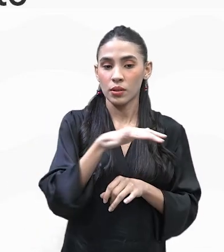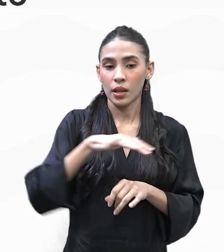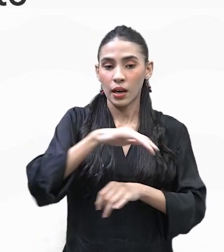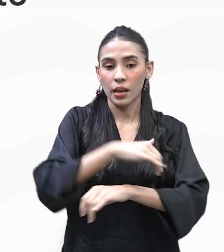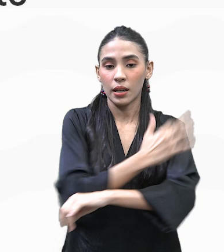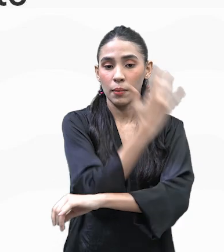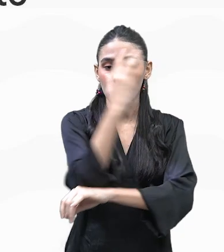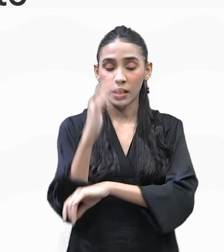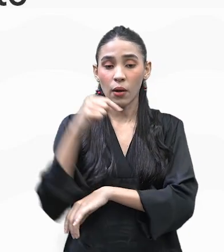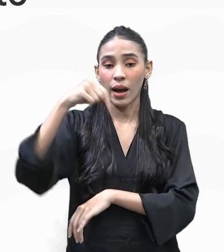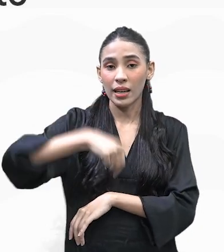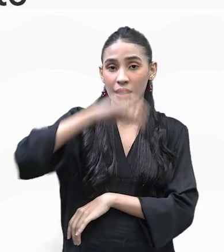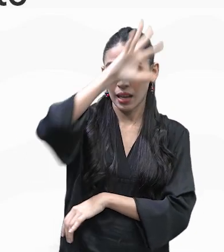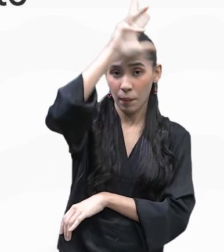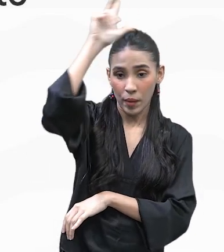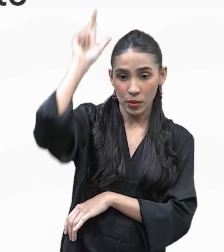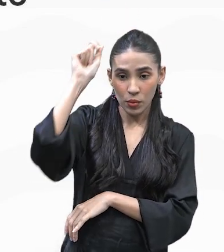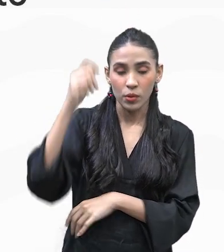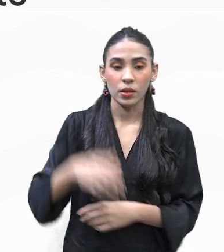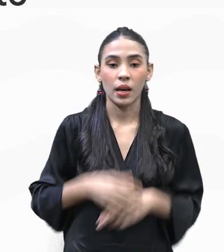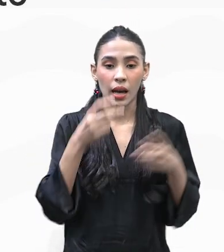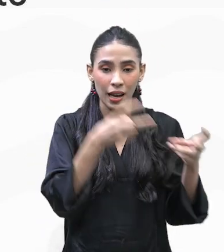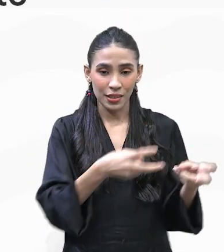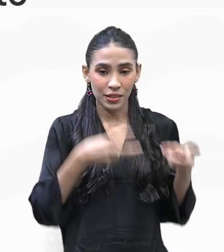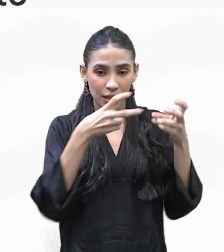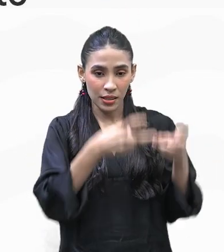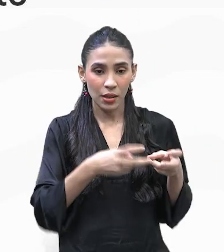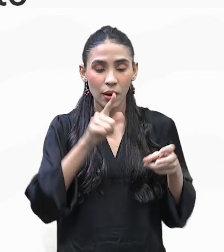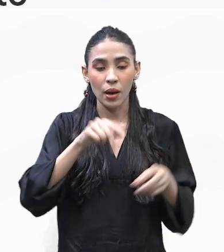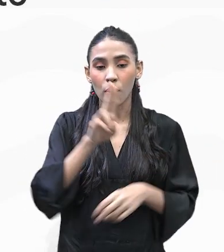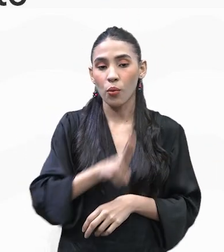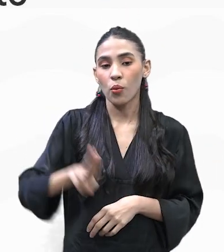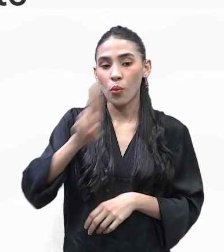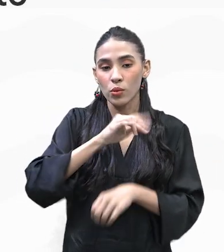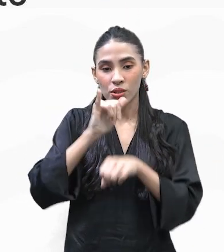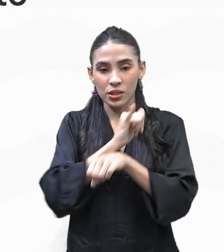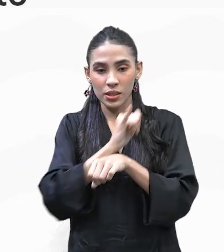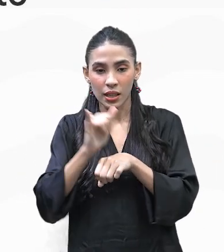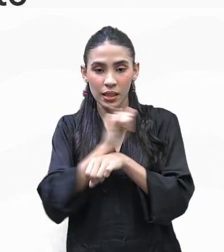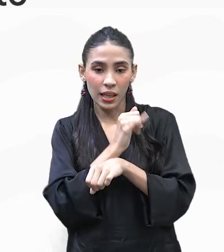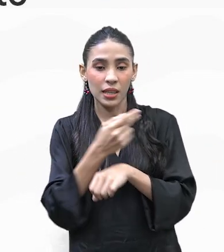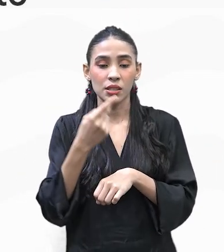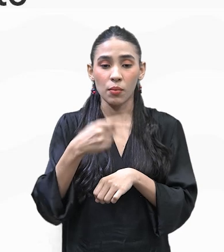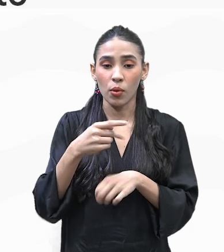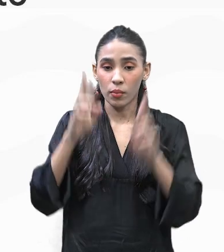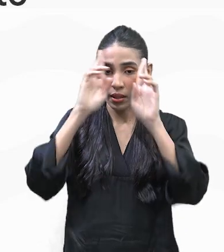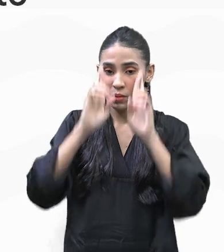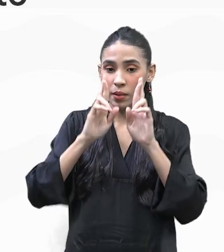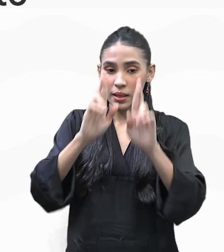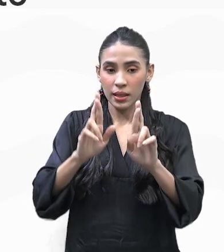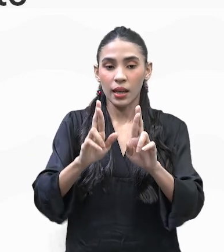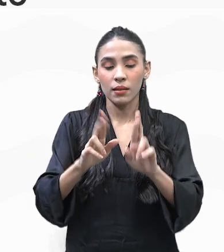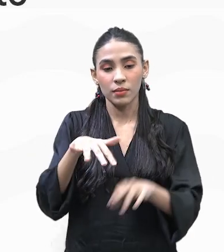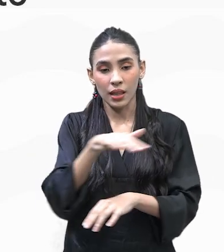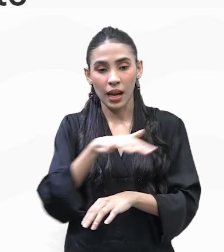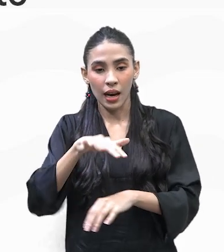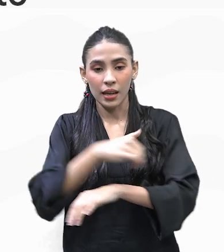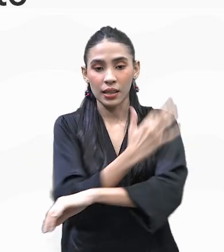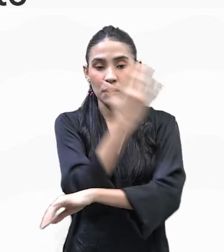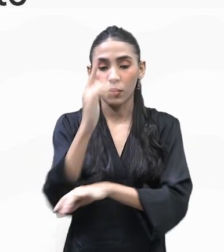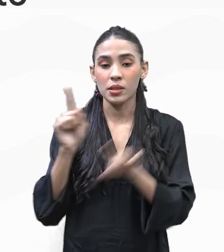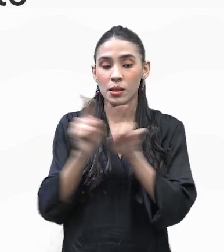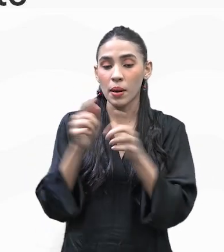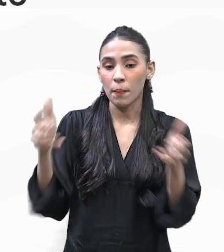ambiental do Amazonas. A extração e o uso de recursos devem respeitar os limites ecológicos e